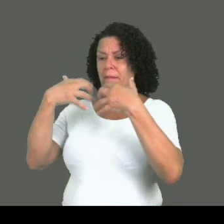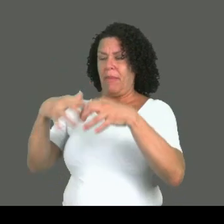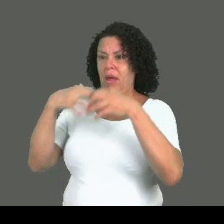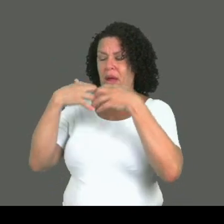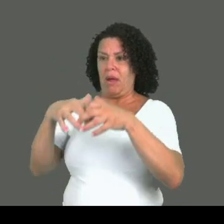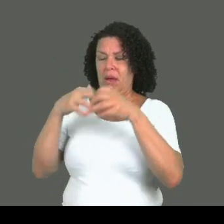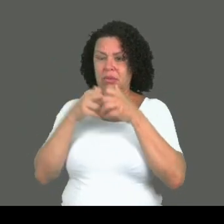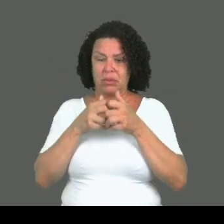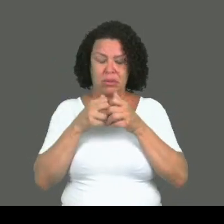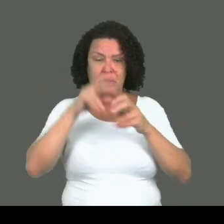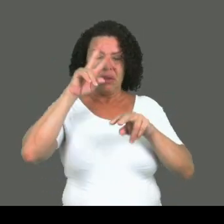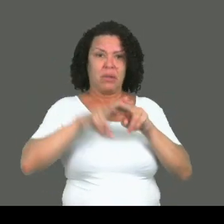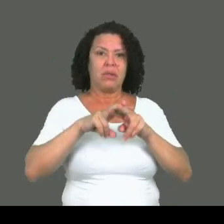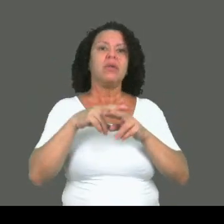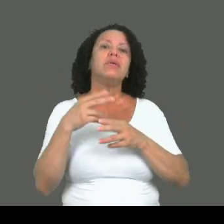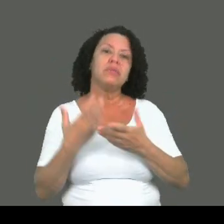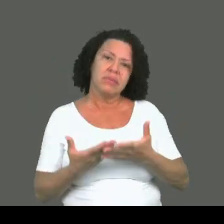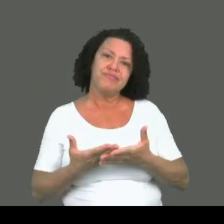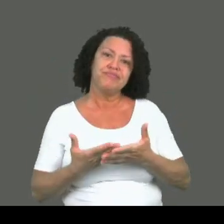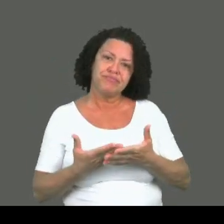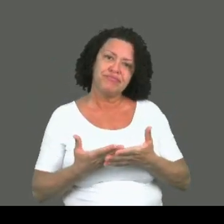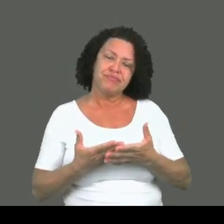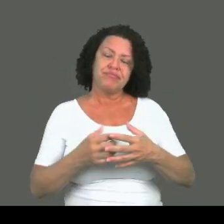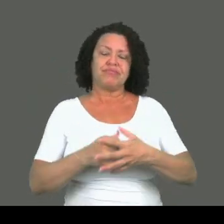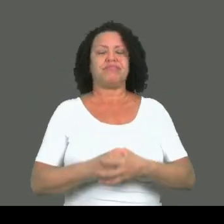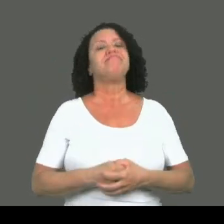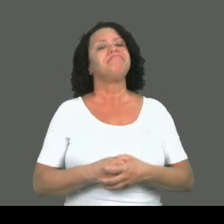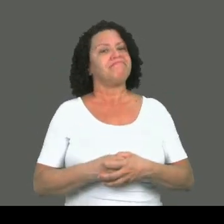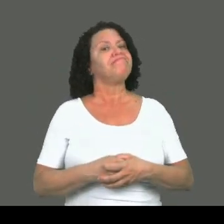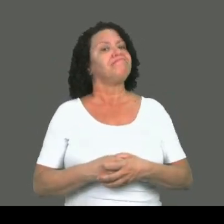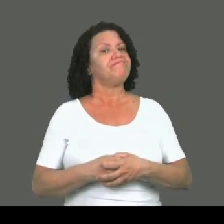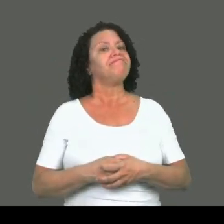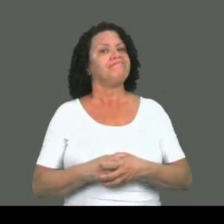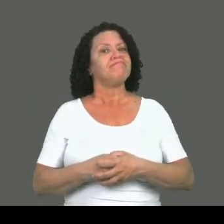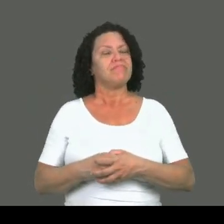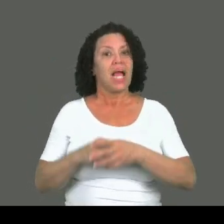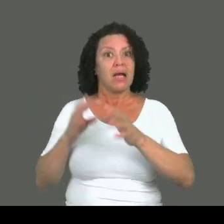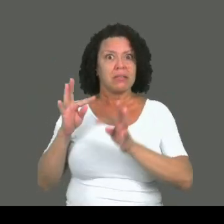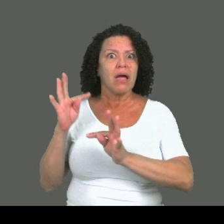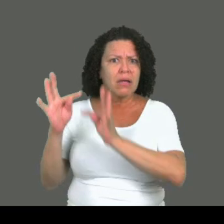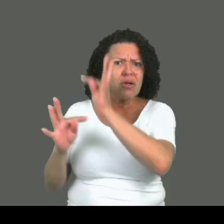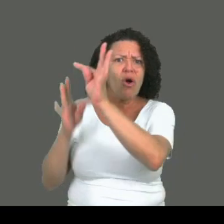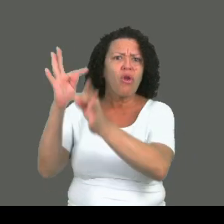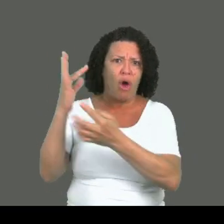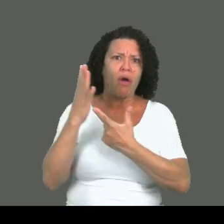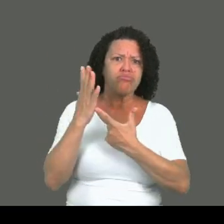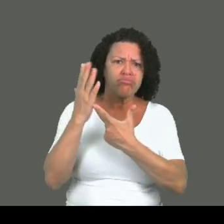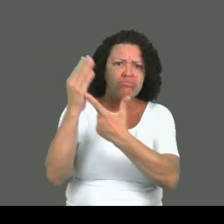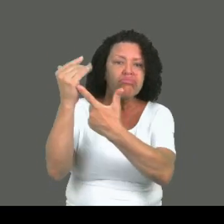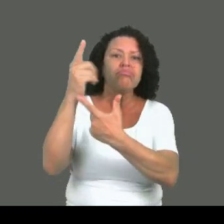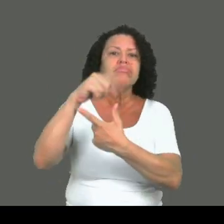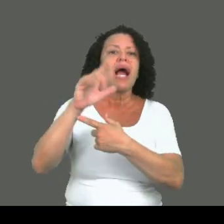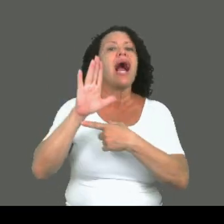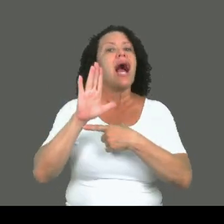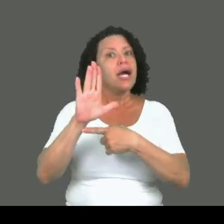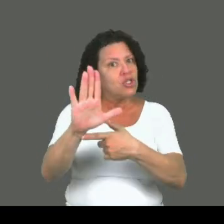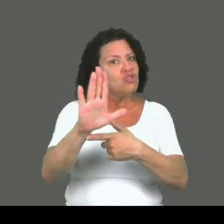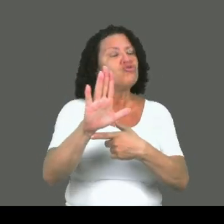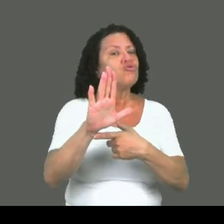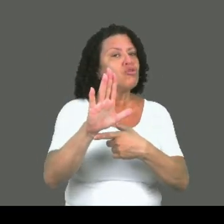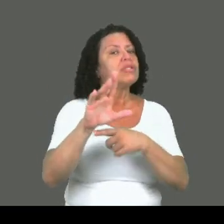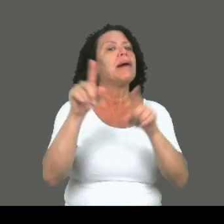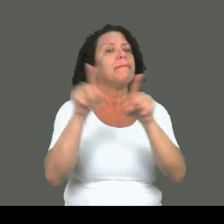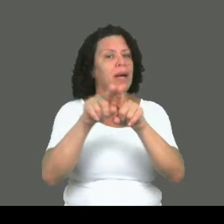está criando. Tá? Então, a tecnologia ajuda em muitas coisas,